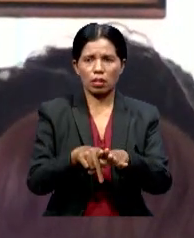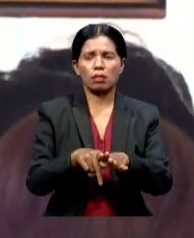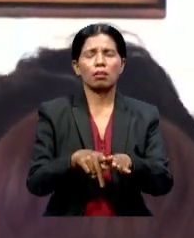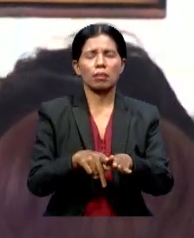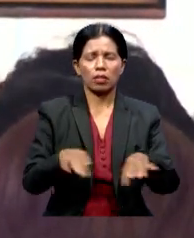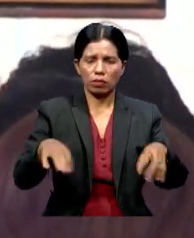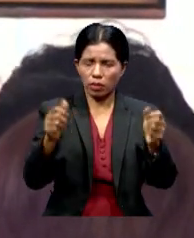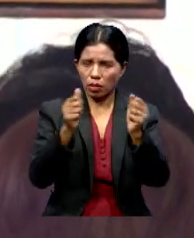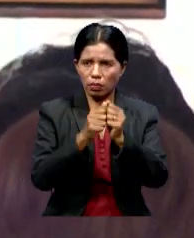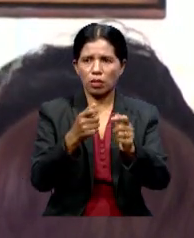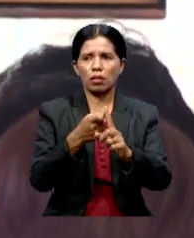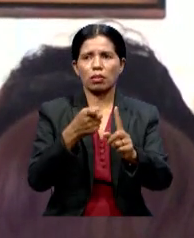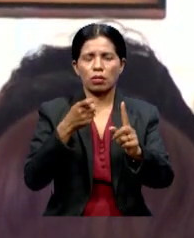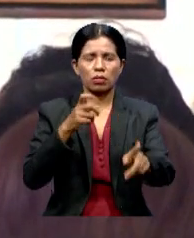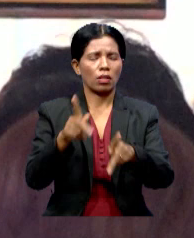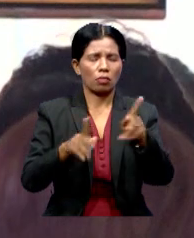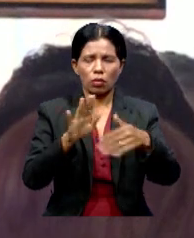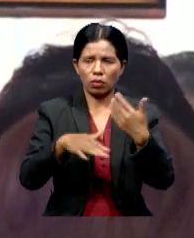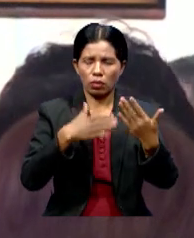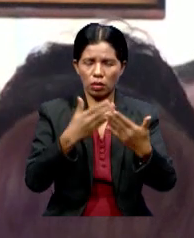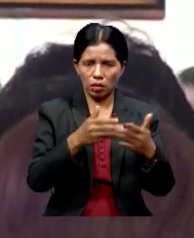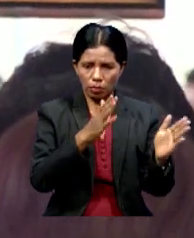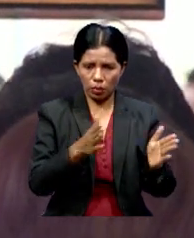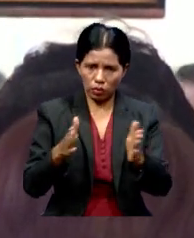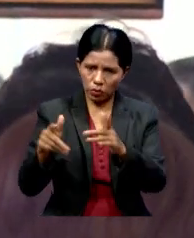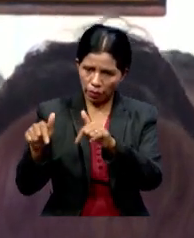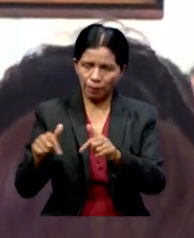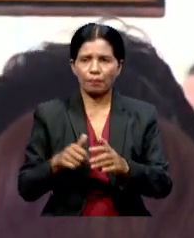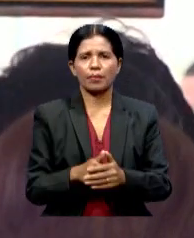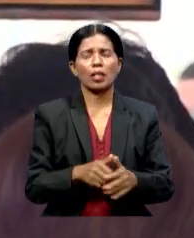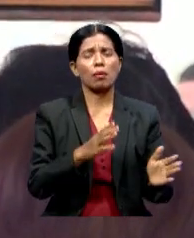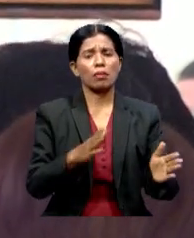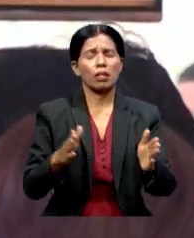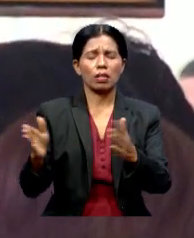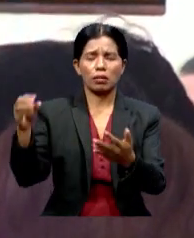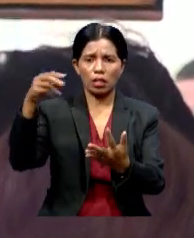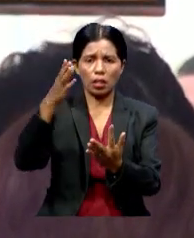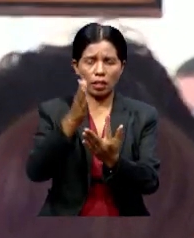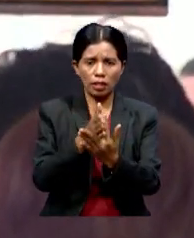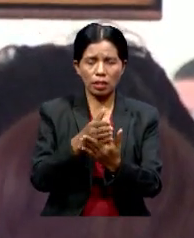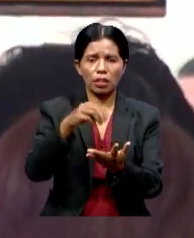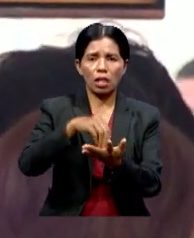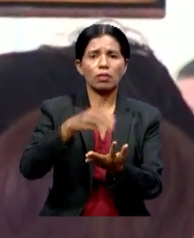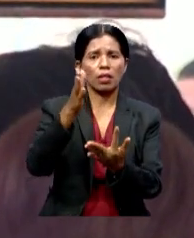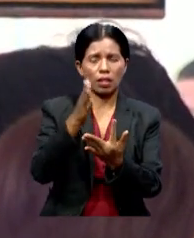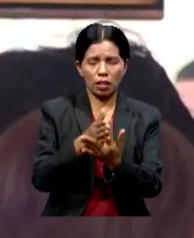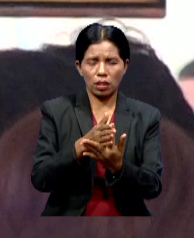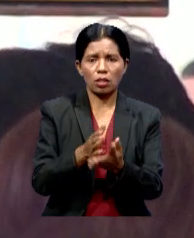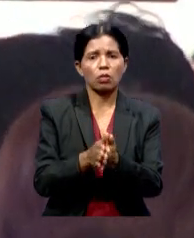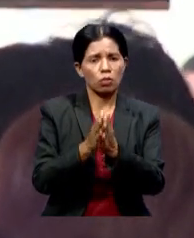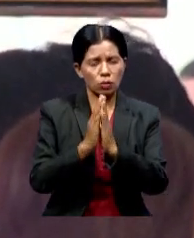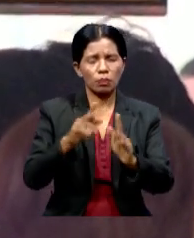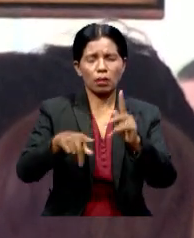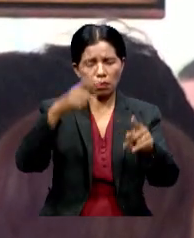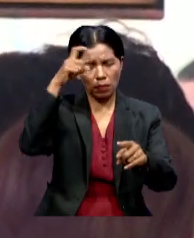cooperação com os cidadãos de todo o processo. Não é. O processo de descentralização não é. Se exige bem intelectuais no